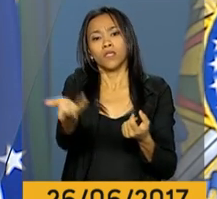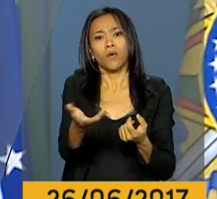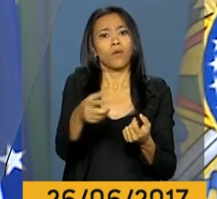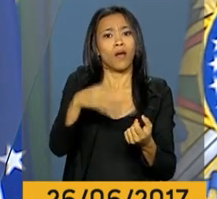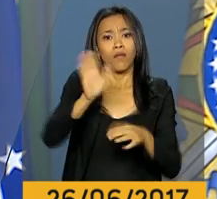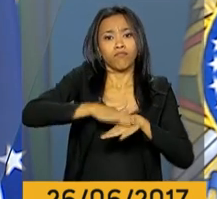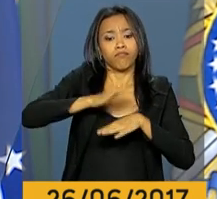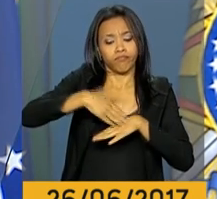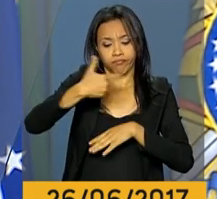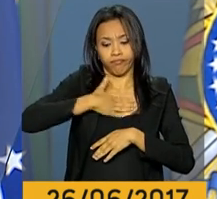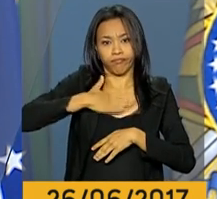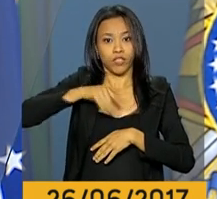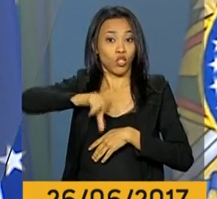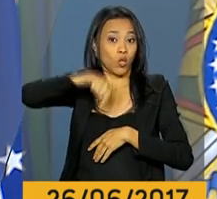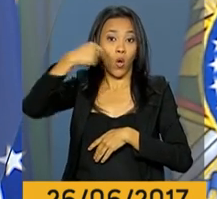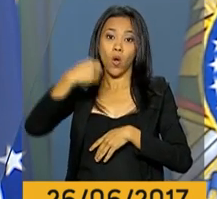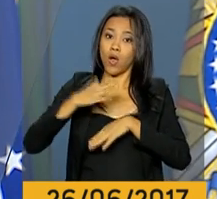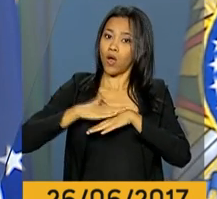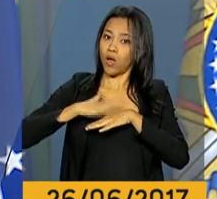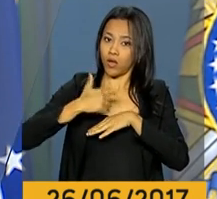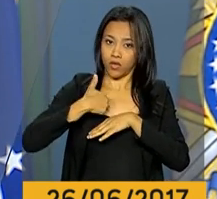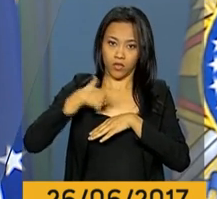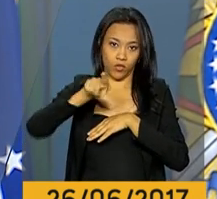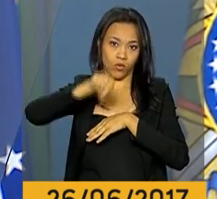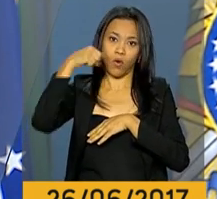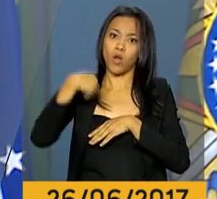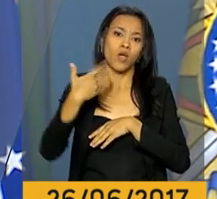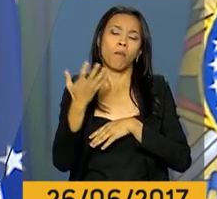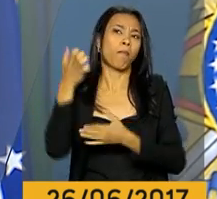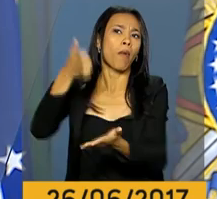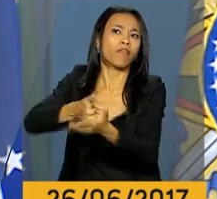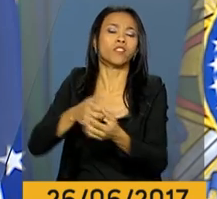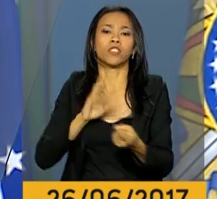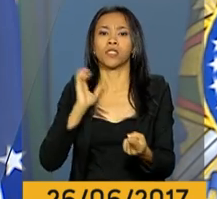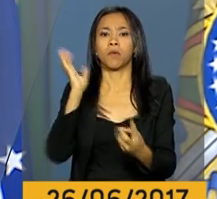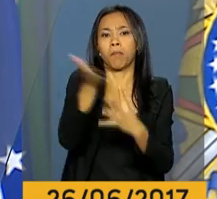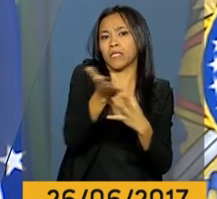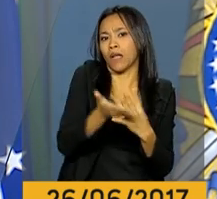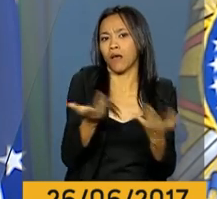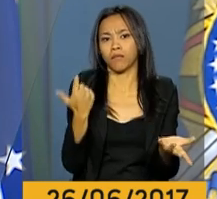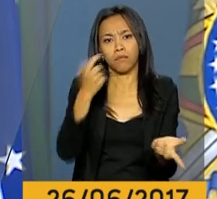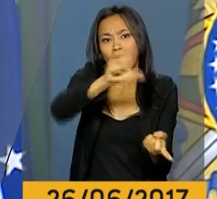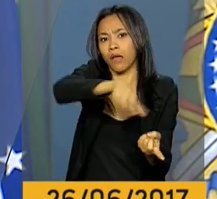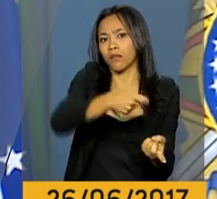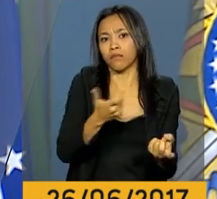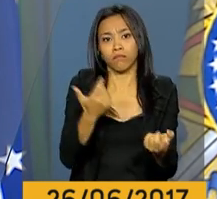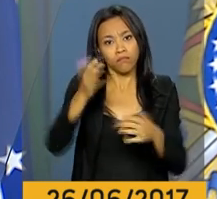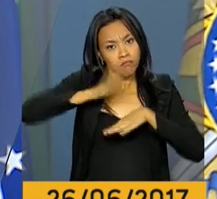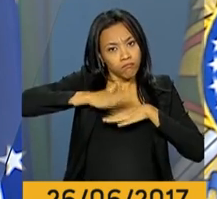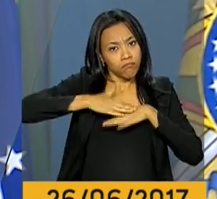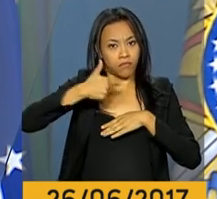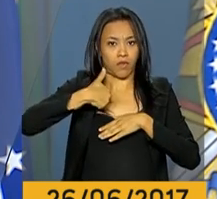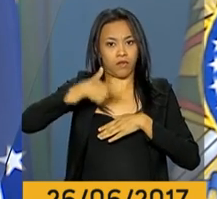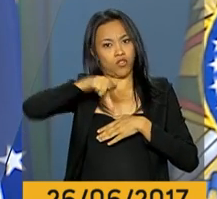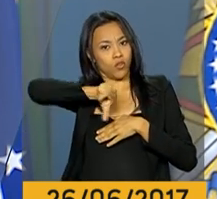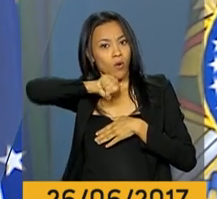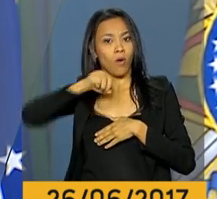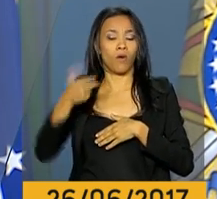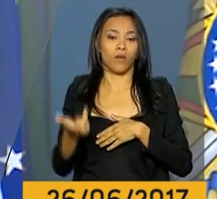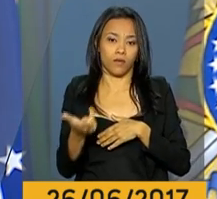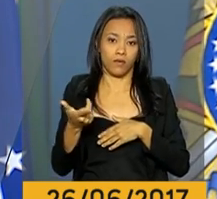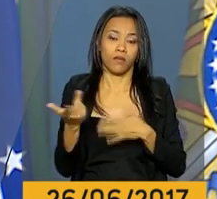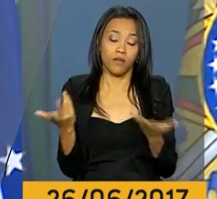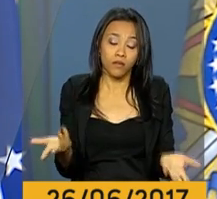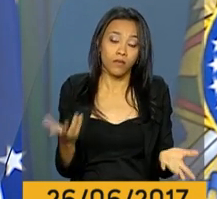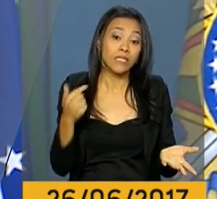toda na verdade é feita pelo consumidor em vez de impor amarras nós damos liberdade e isso